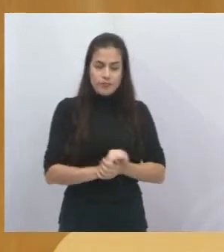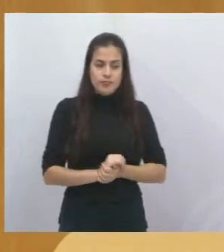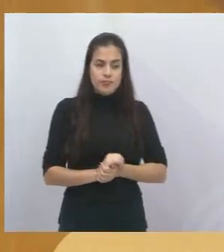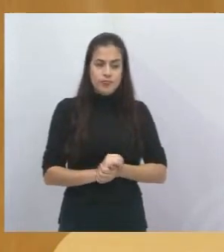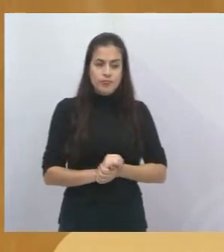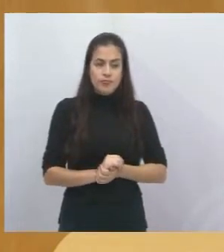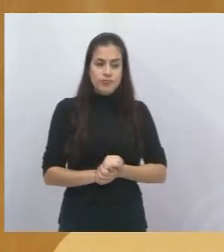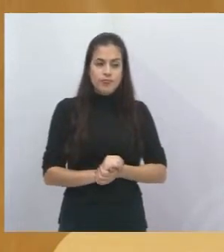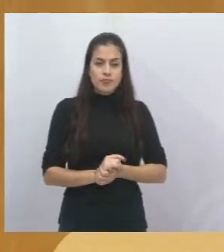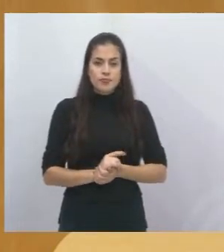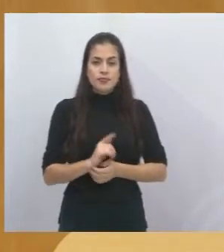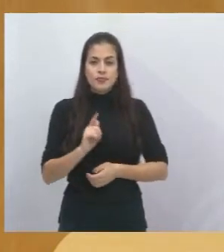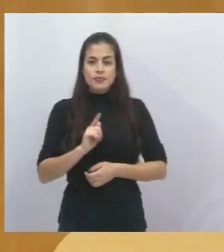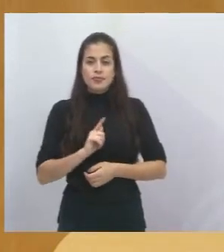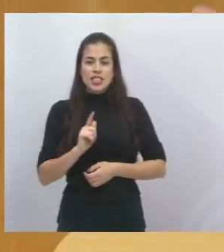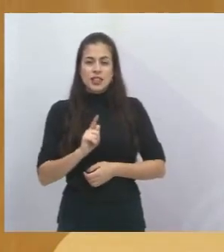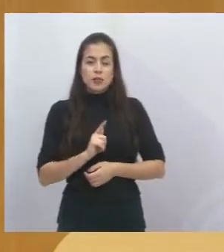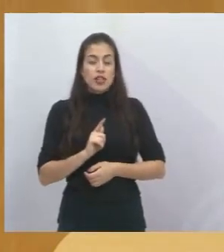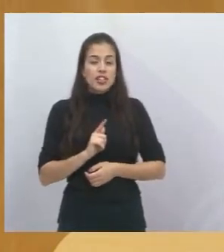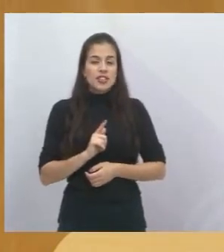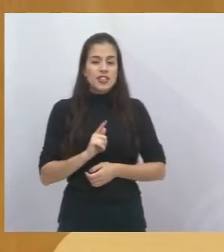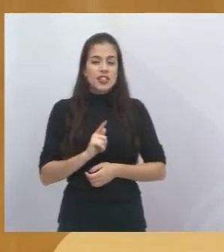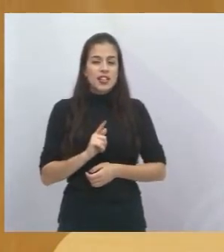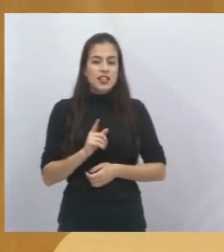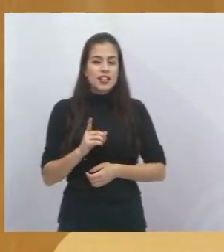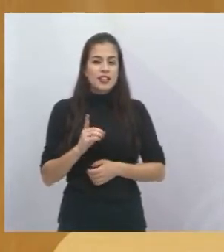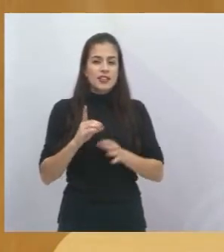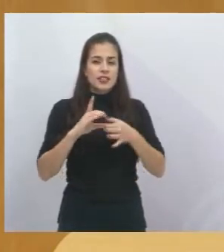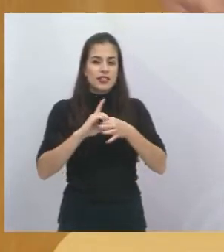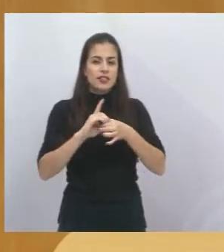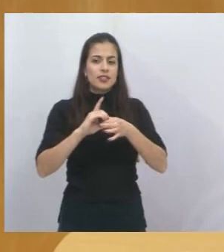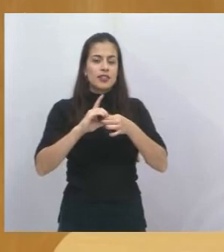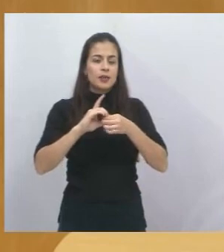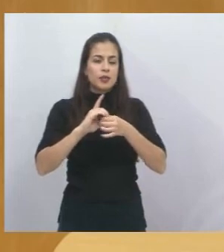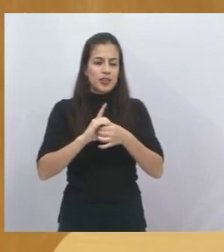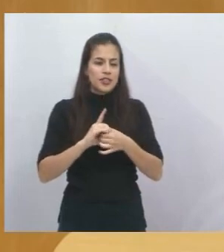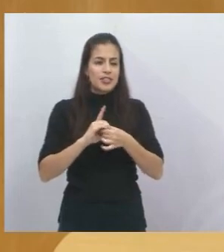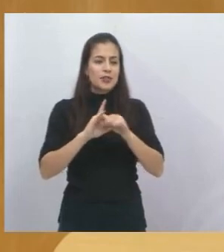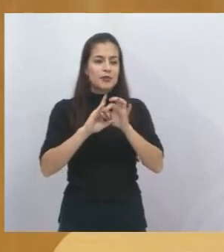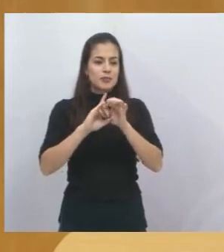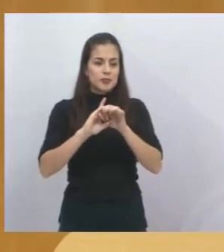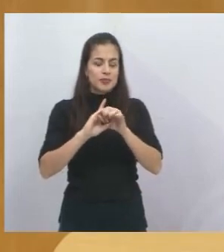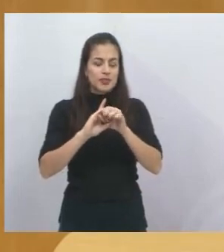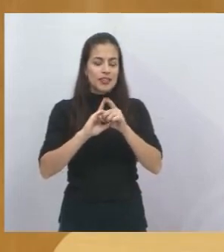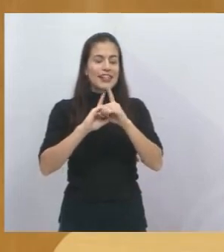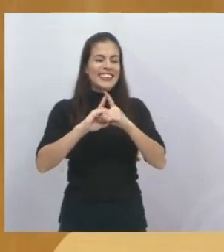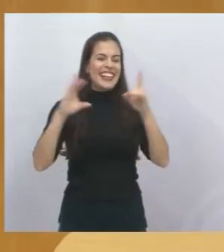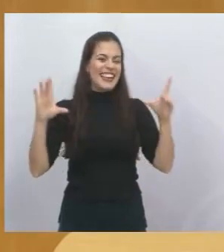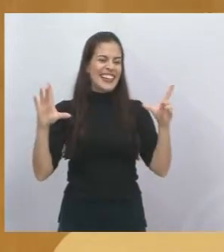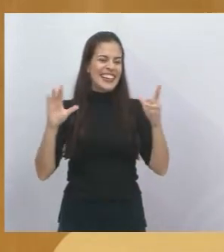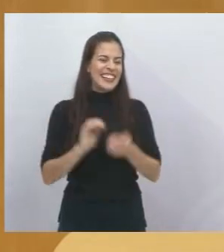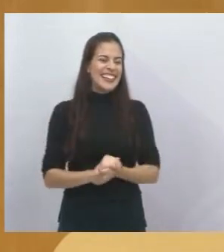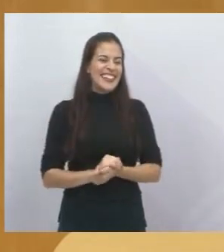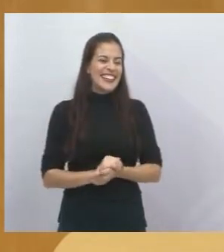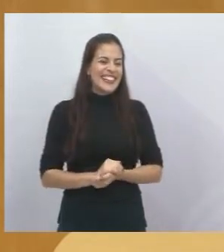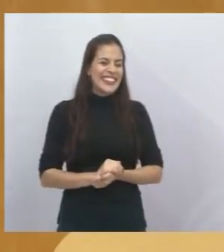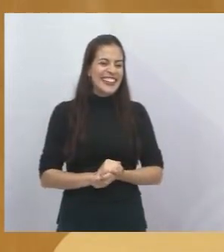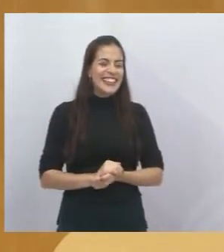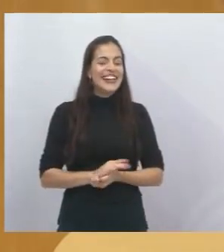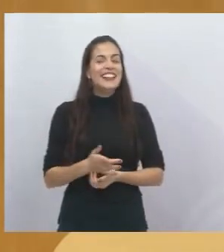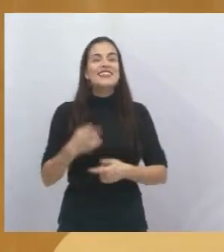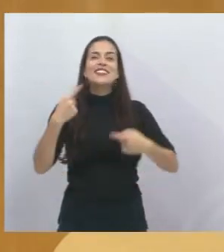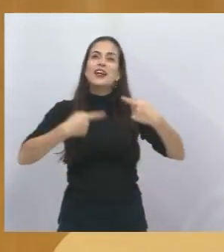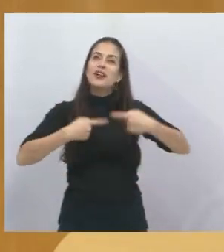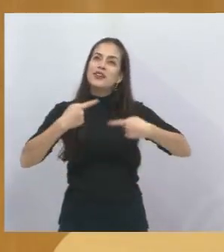maior democracia possível, a gente abriu essa casa para que o servidor viesse até essa casa, para discutir o projeto,